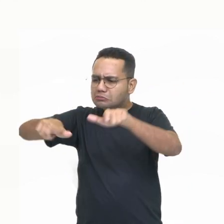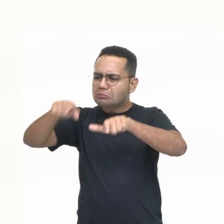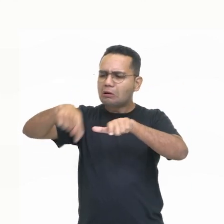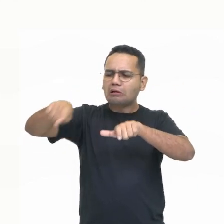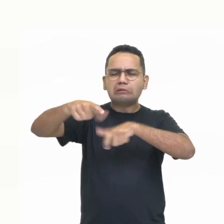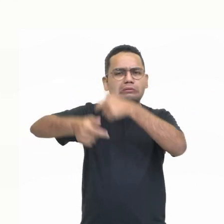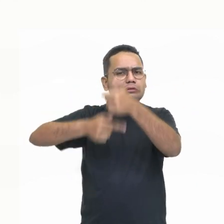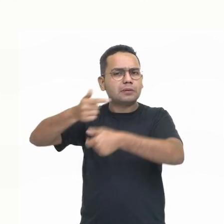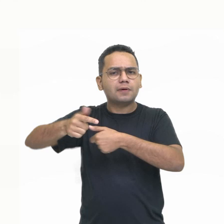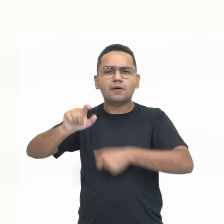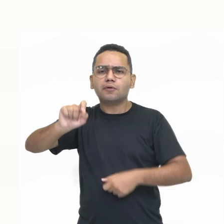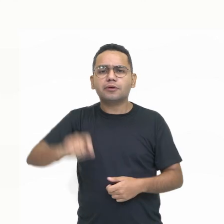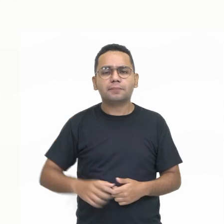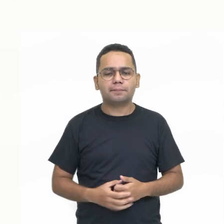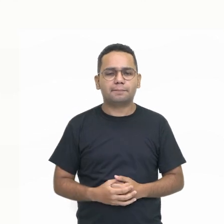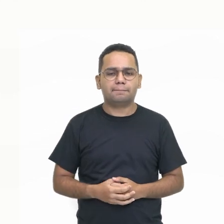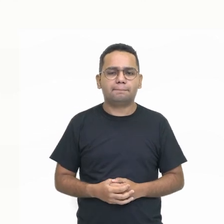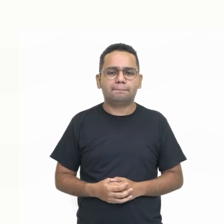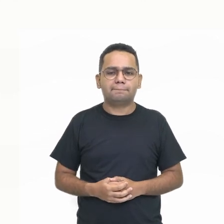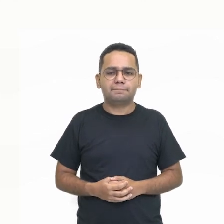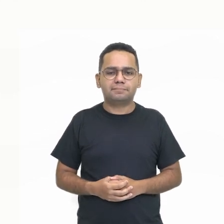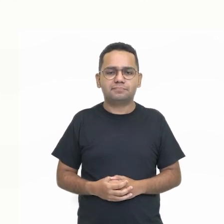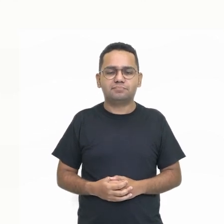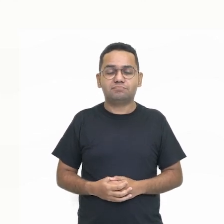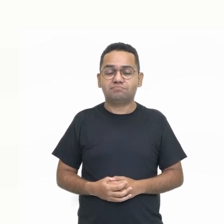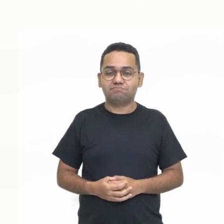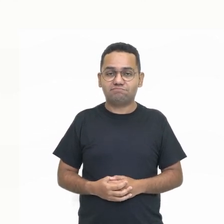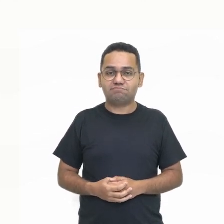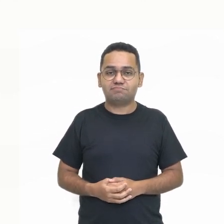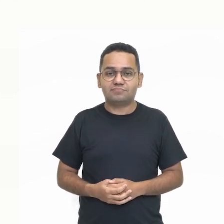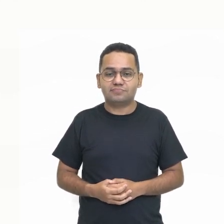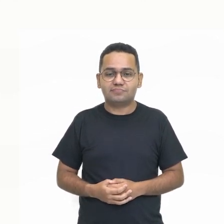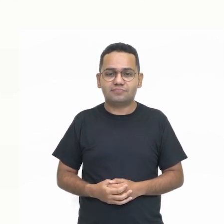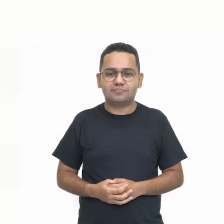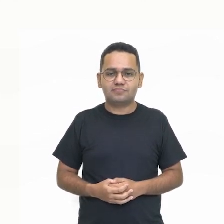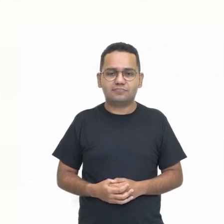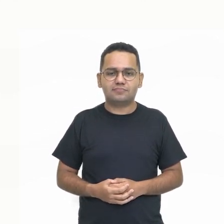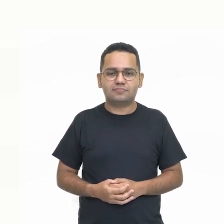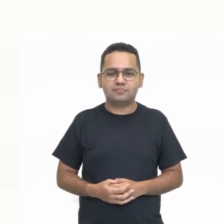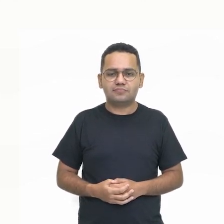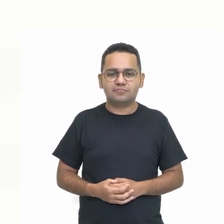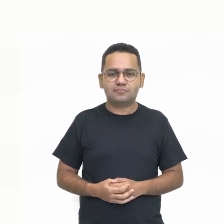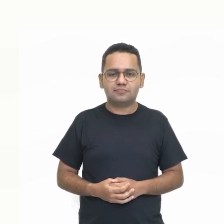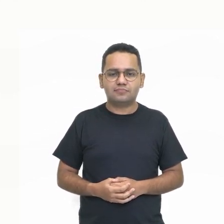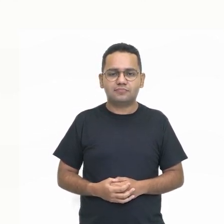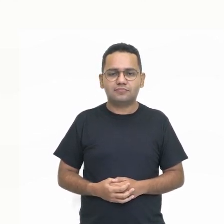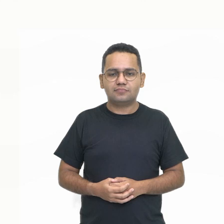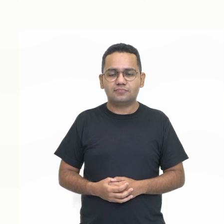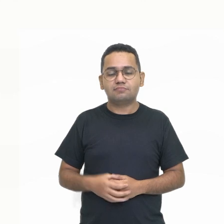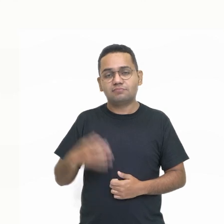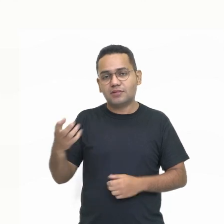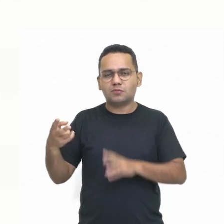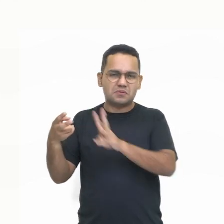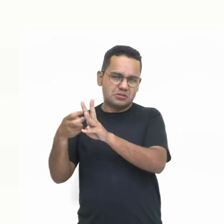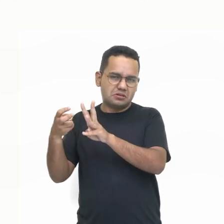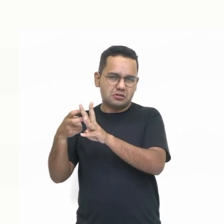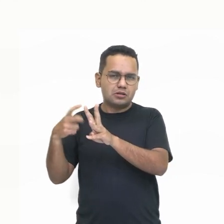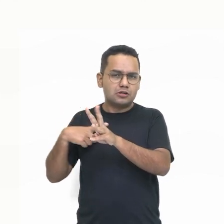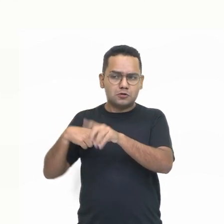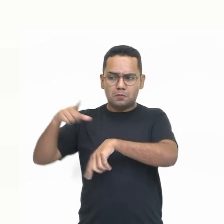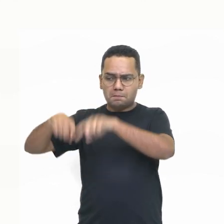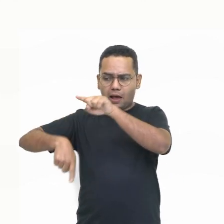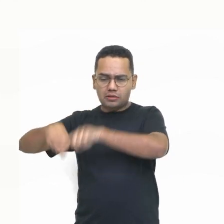desse trabalho vai ser o quê? O escambo, tá? Principalmente, né, com os indígenas, com os povos originários, tá